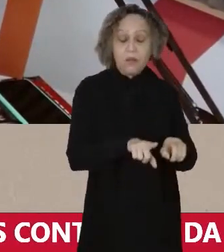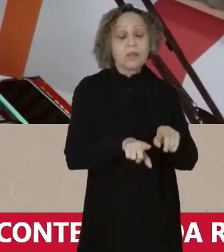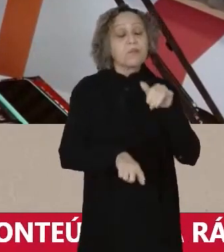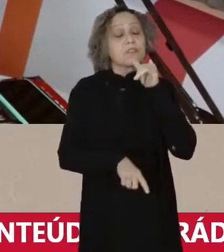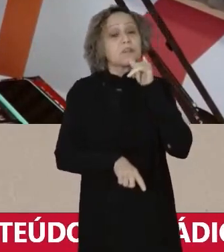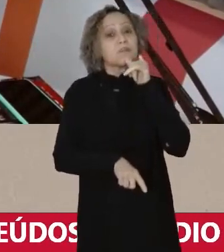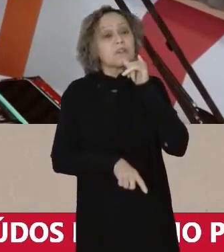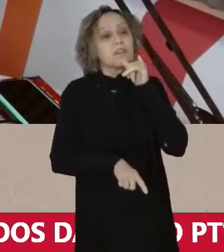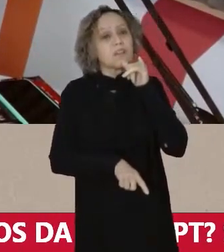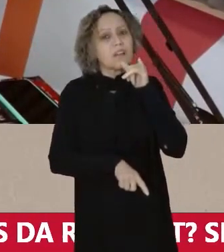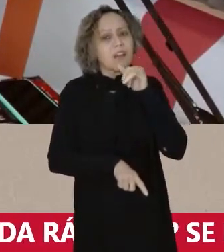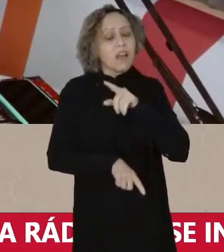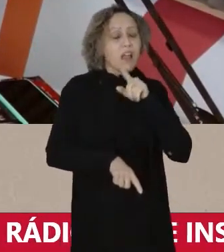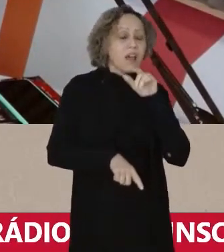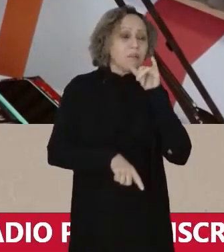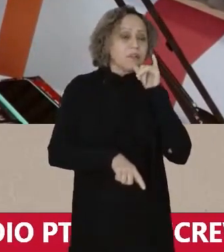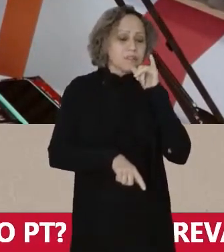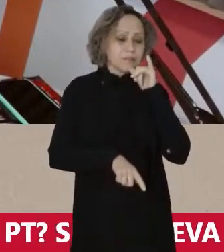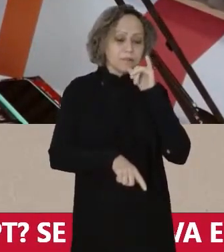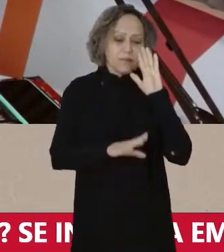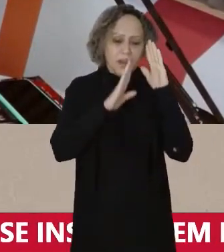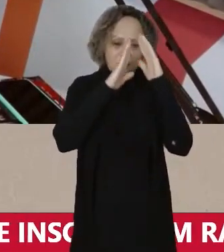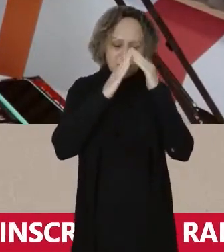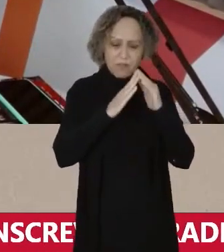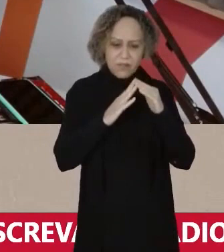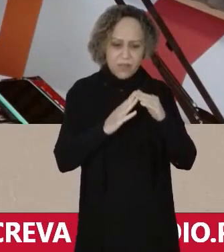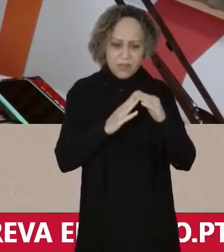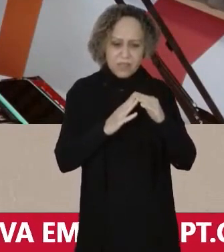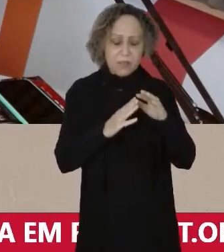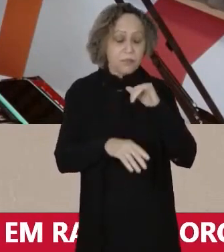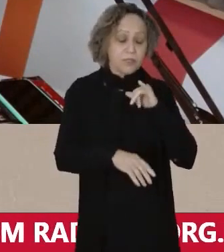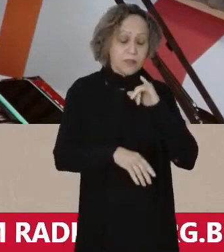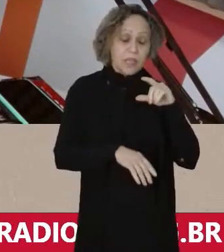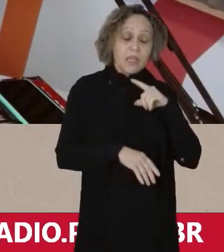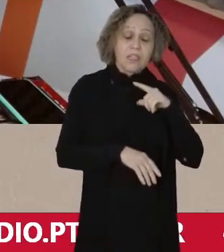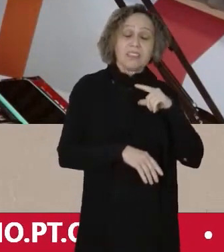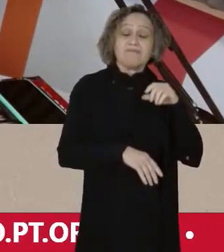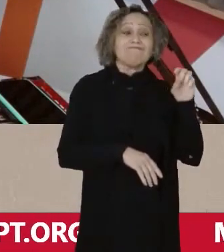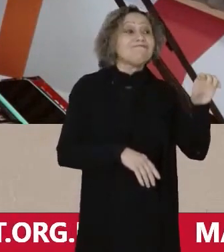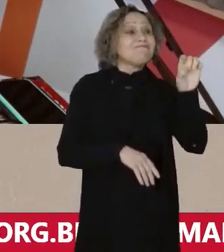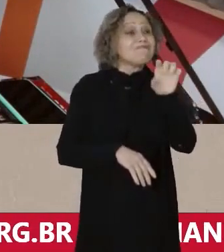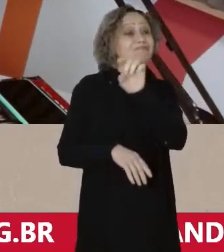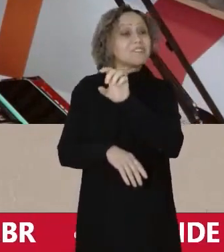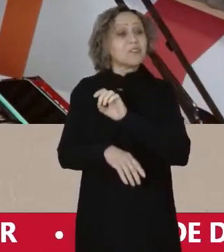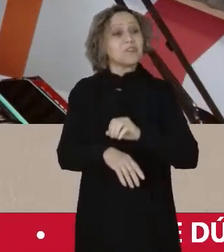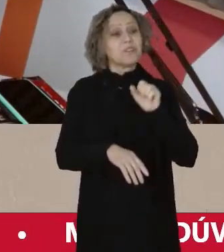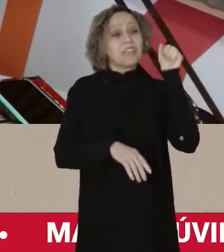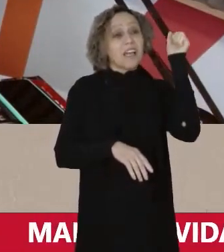morro. Dizem que o Chico Anísio dizia uma frase, né? Que em todo lugar do Brasil tem uma Assembleia de Deus. É a maior